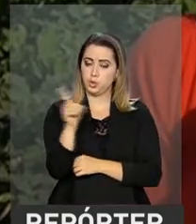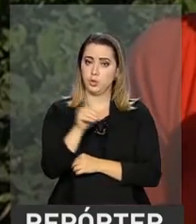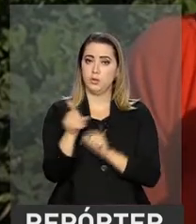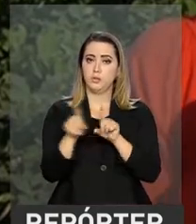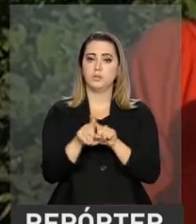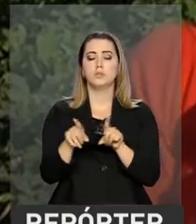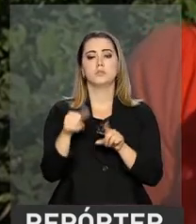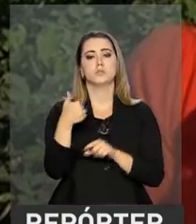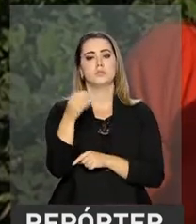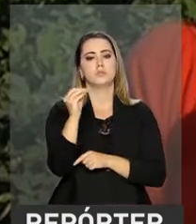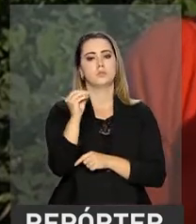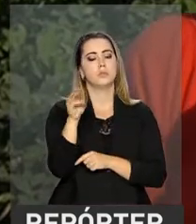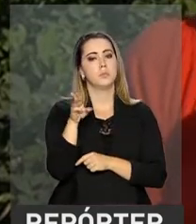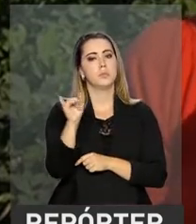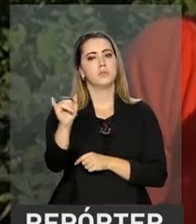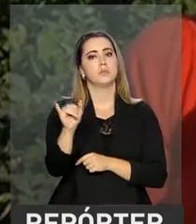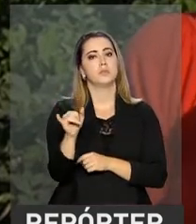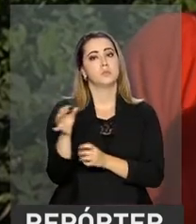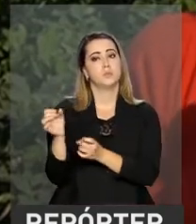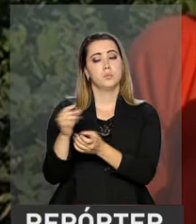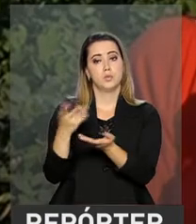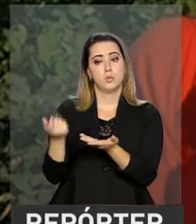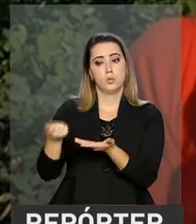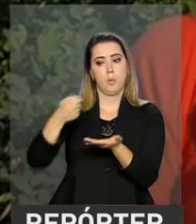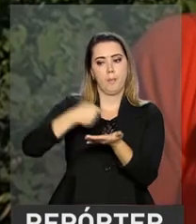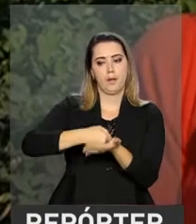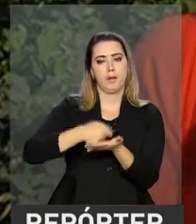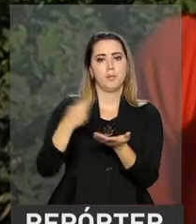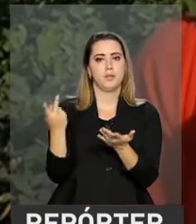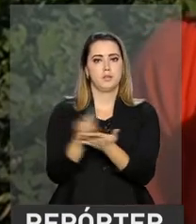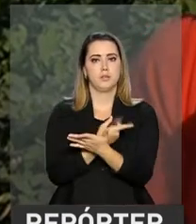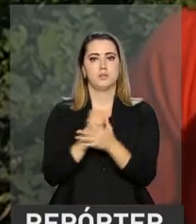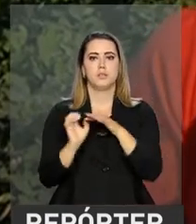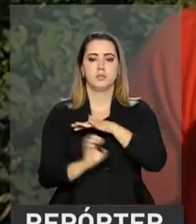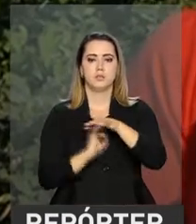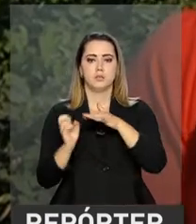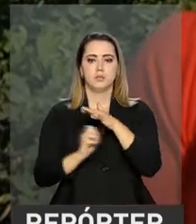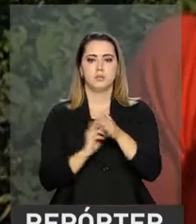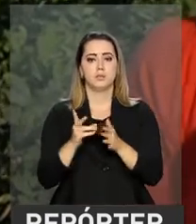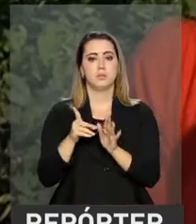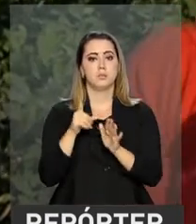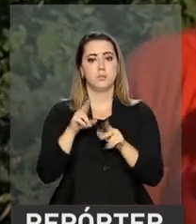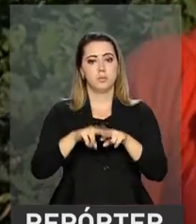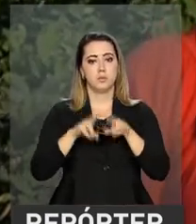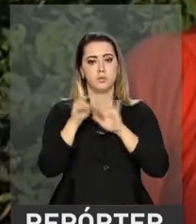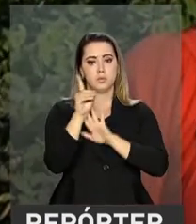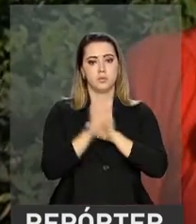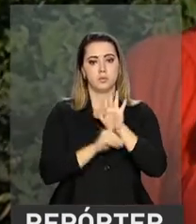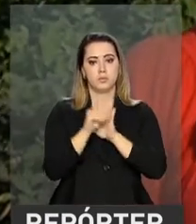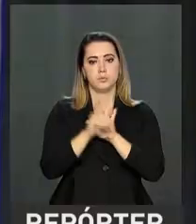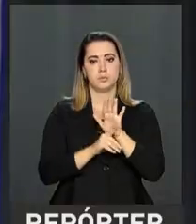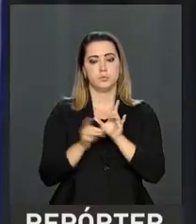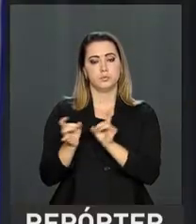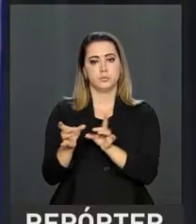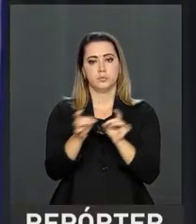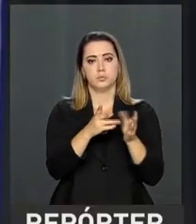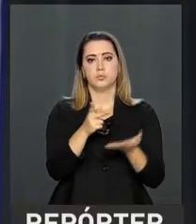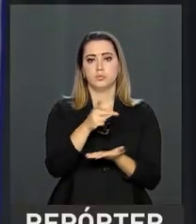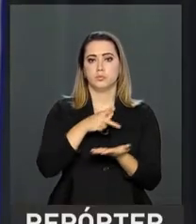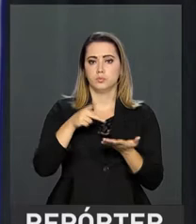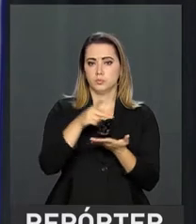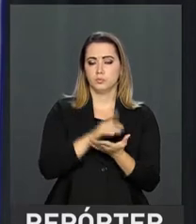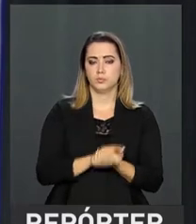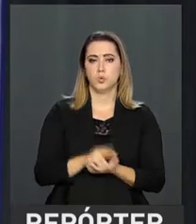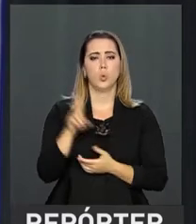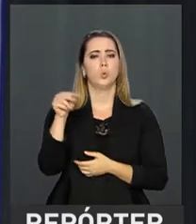de 100 bilhões de dólares em royalties o pagamento feito pelas empresas pelo direito de explorar o petróleo nós nunca